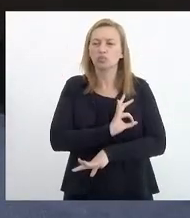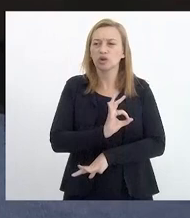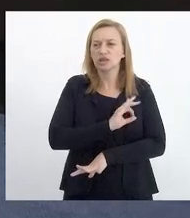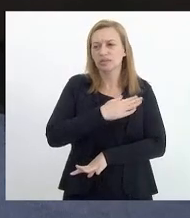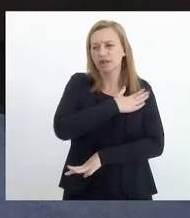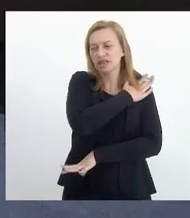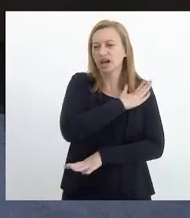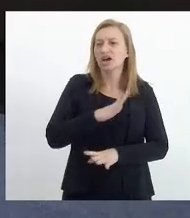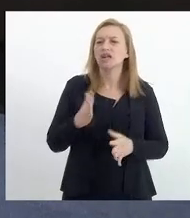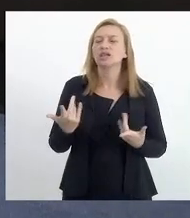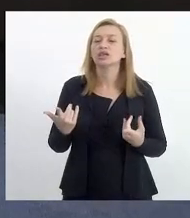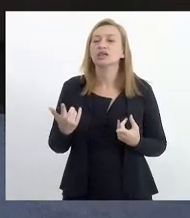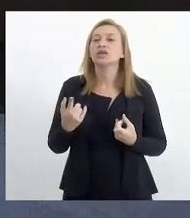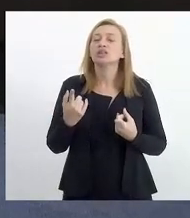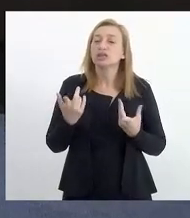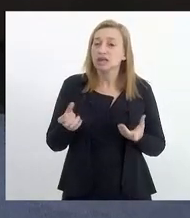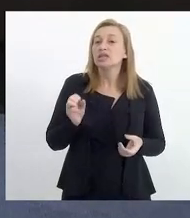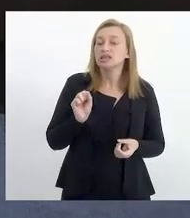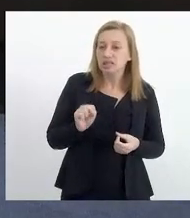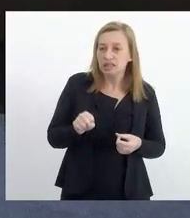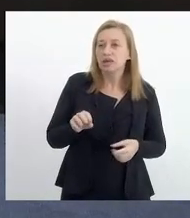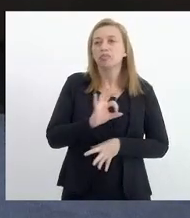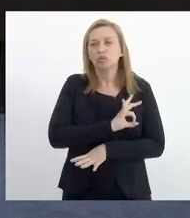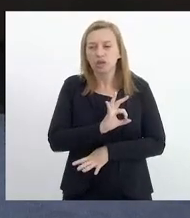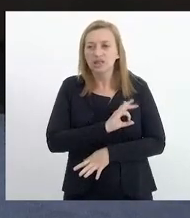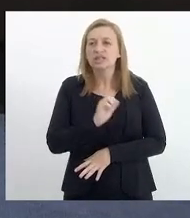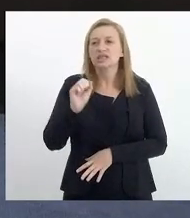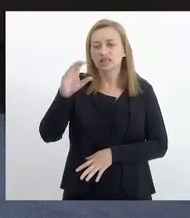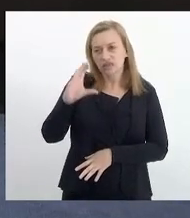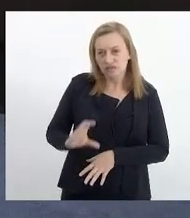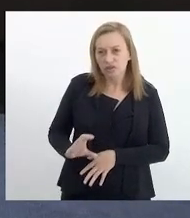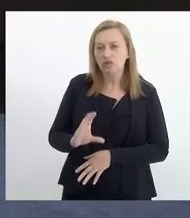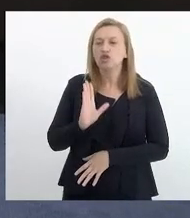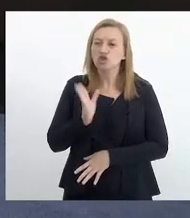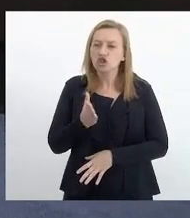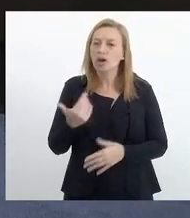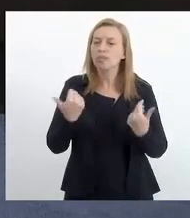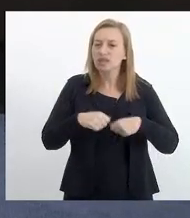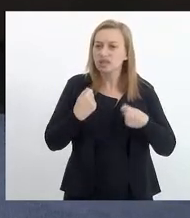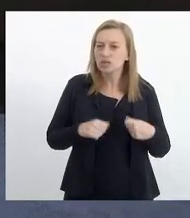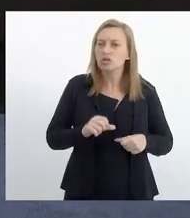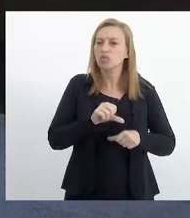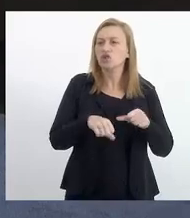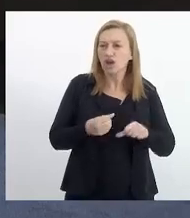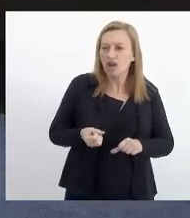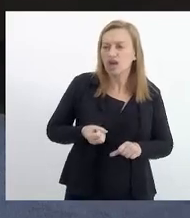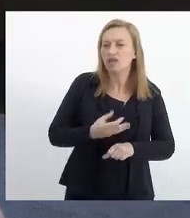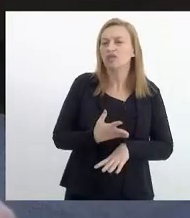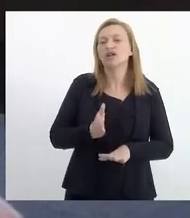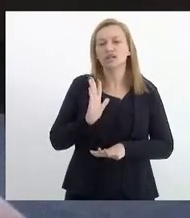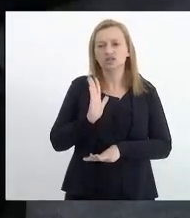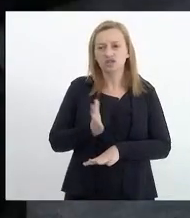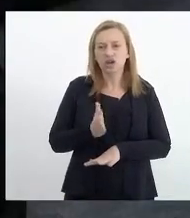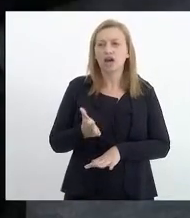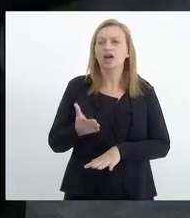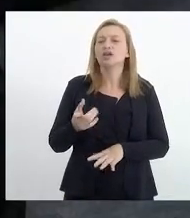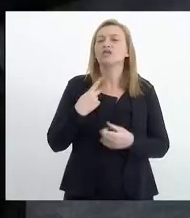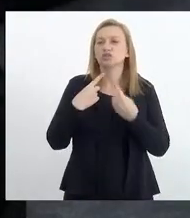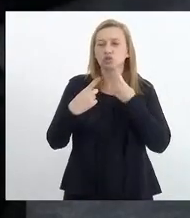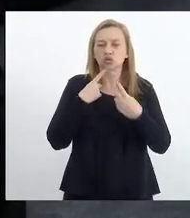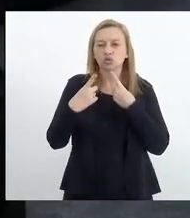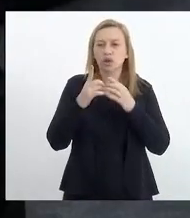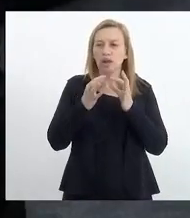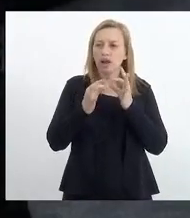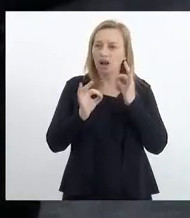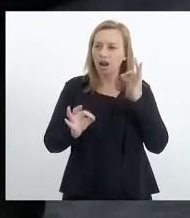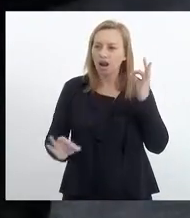Militar. Deputado Márcio. Nós vamos discutir Polícia Civil, por exemplo, que já precisou fazer uma reforma, mas porque nós fizemos um debate muito